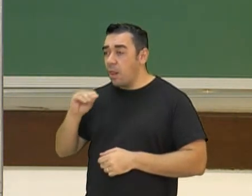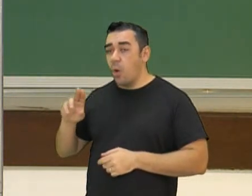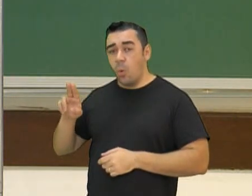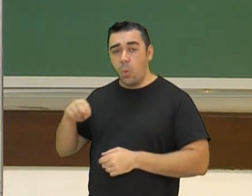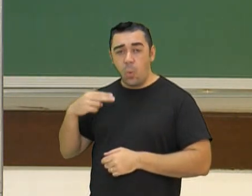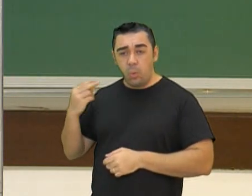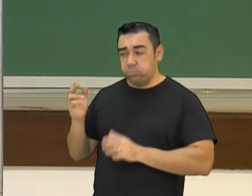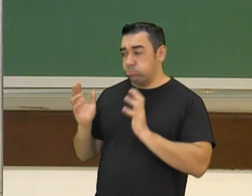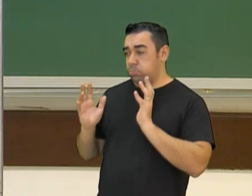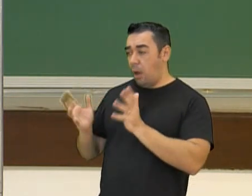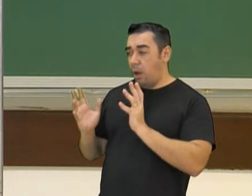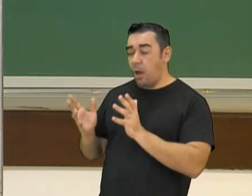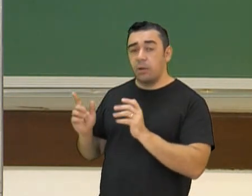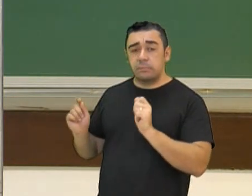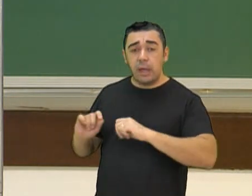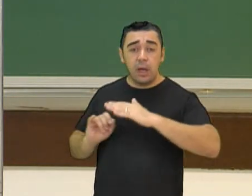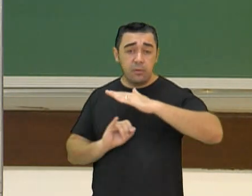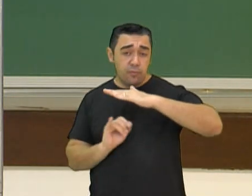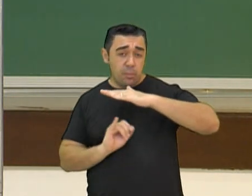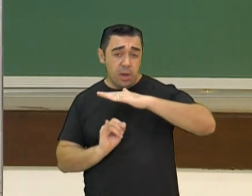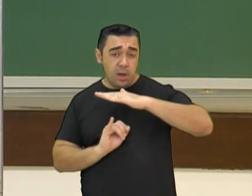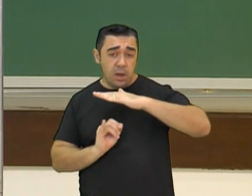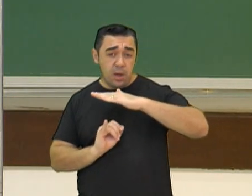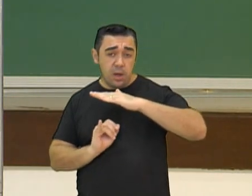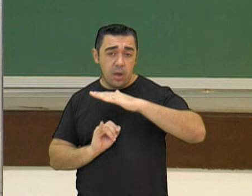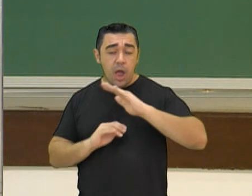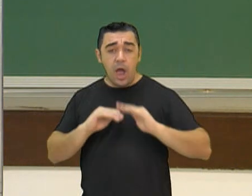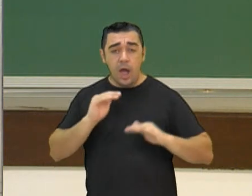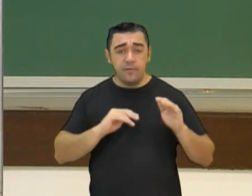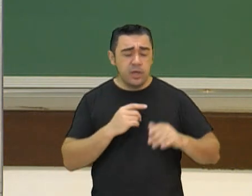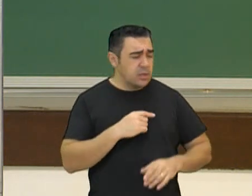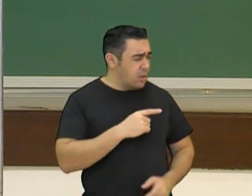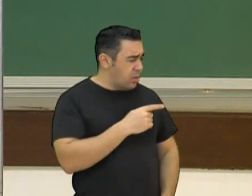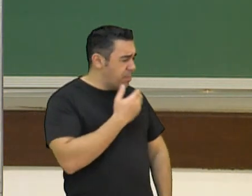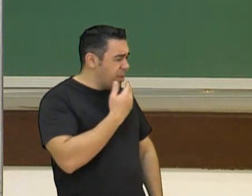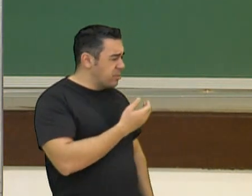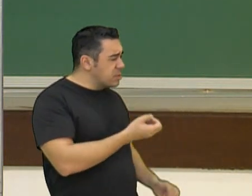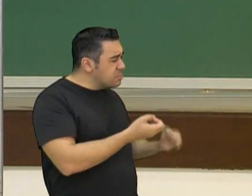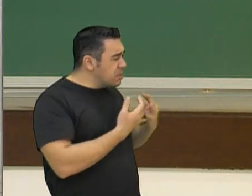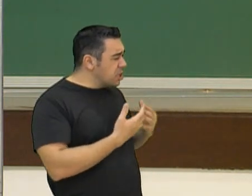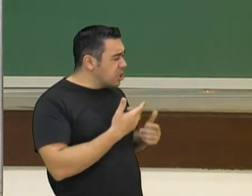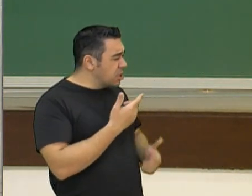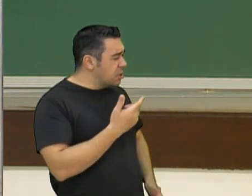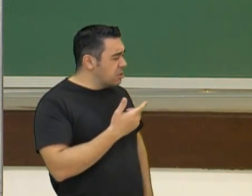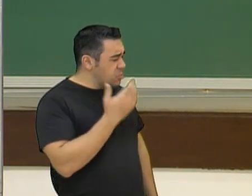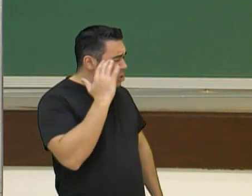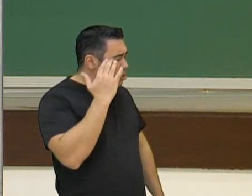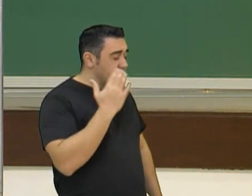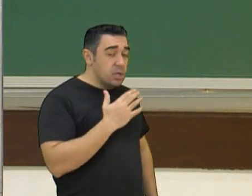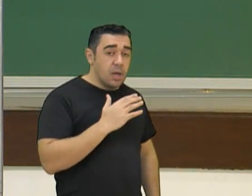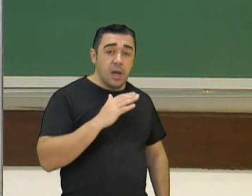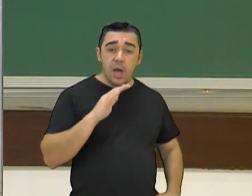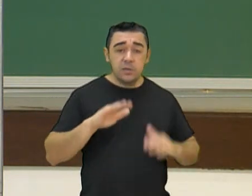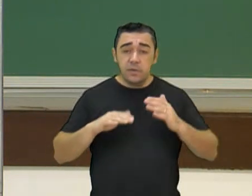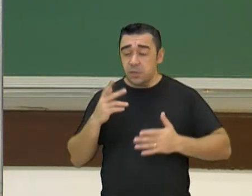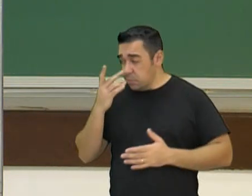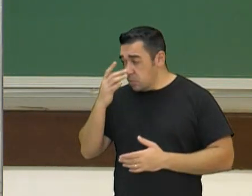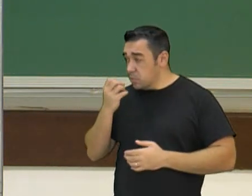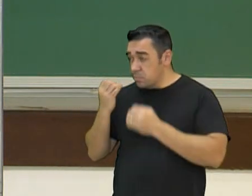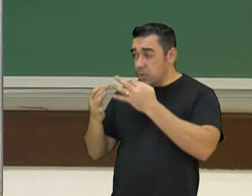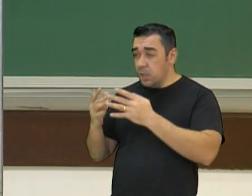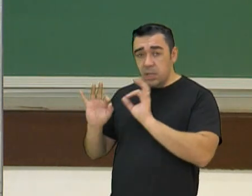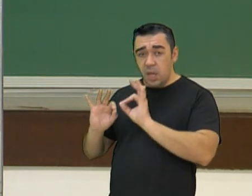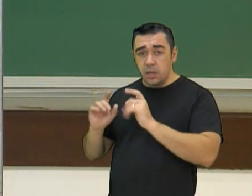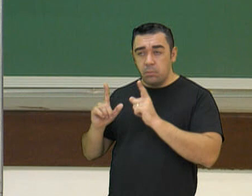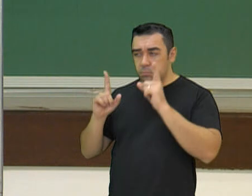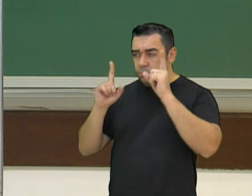olhar para mim e dizer: oi, não entendi, você pode falar isso de novo? Explique em outras palavras, né? Ou a pessoa às vezes nem fala, às vezes uma